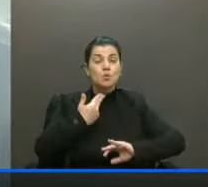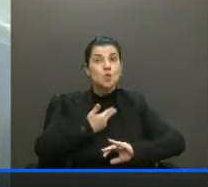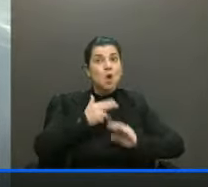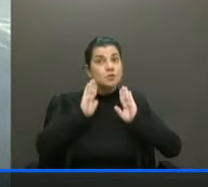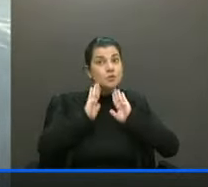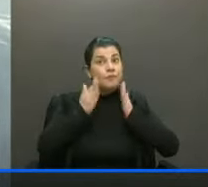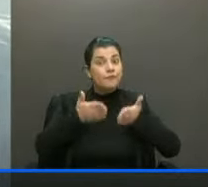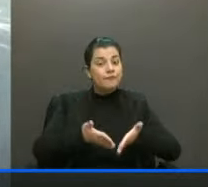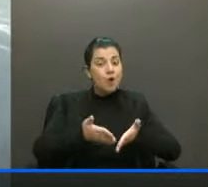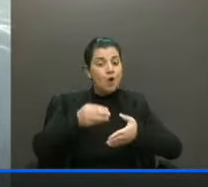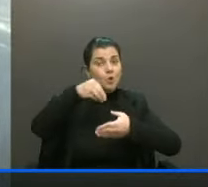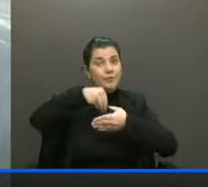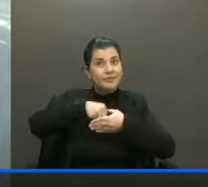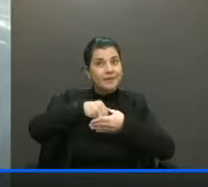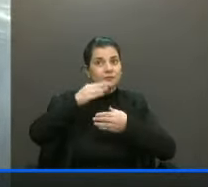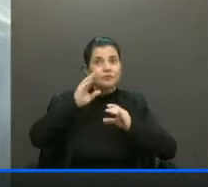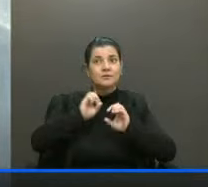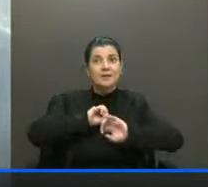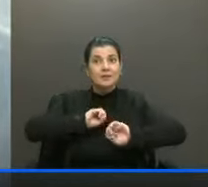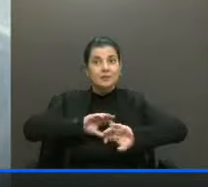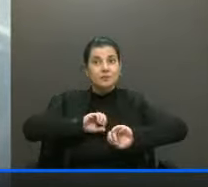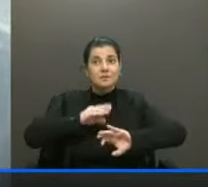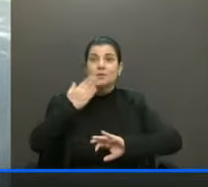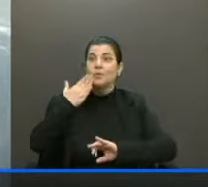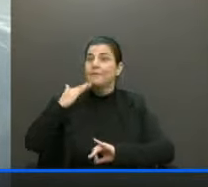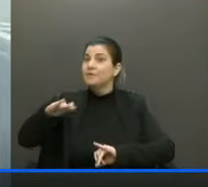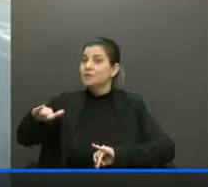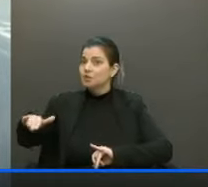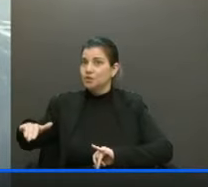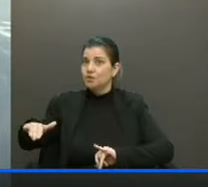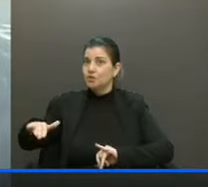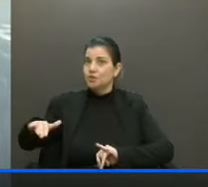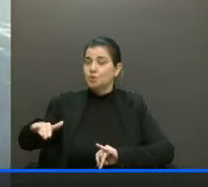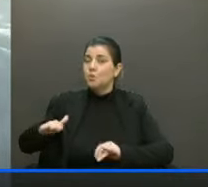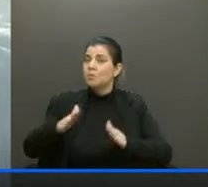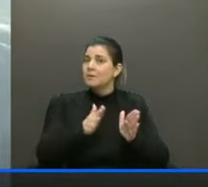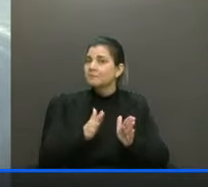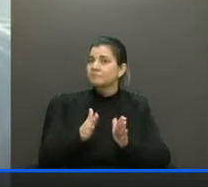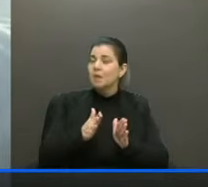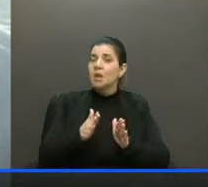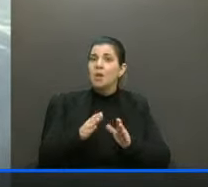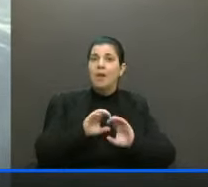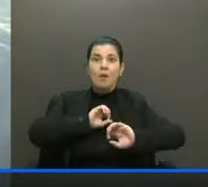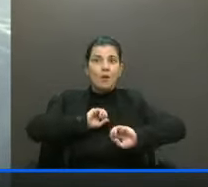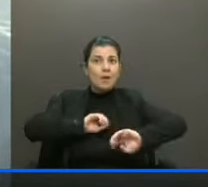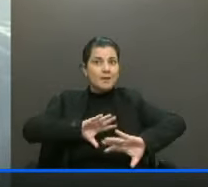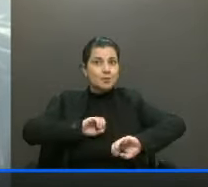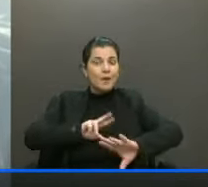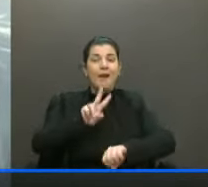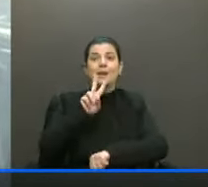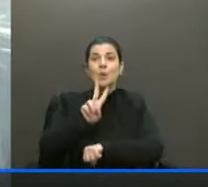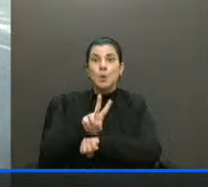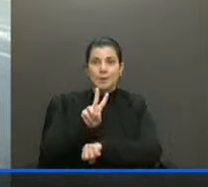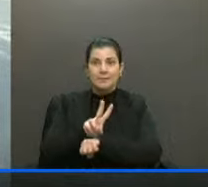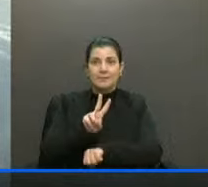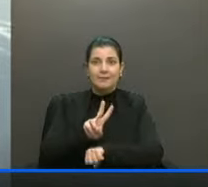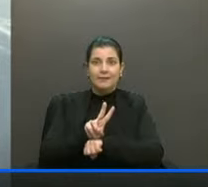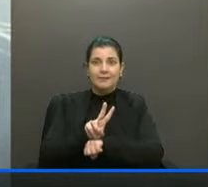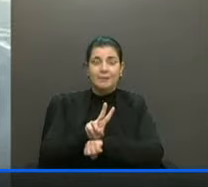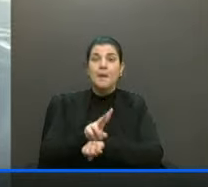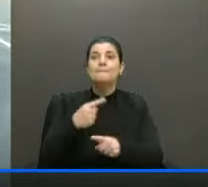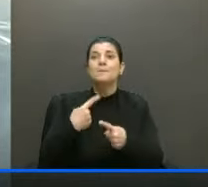dentro da educação infantil, aonde caminha de forma indissociável o educar e o cuidar, porque tratam-se